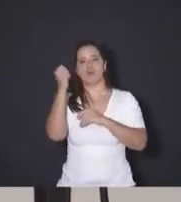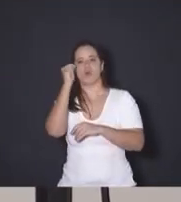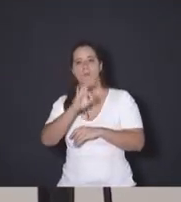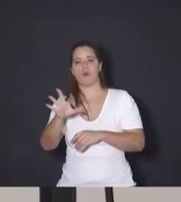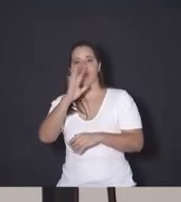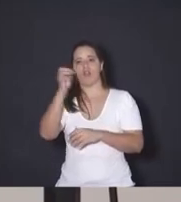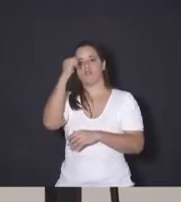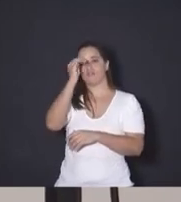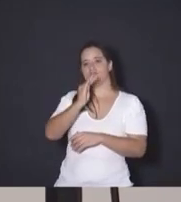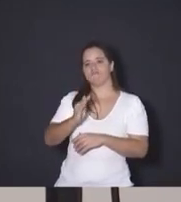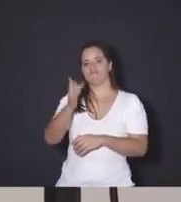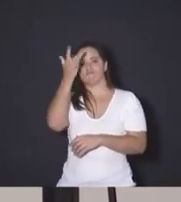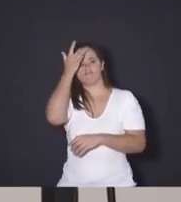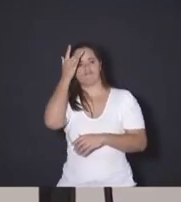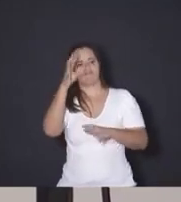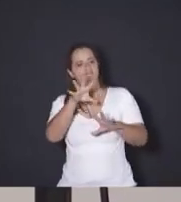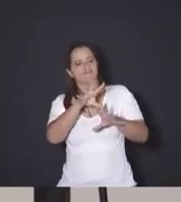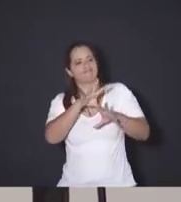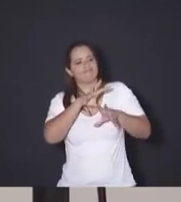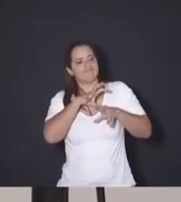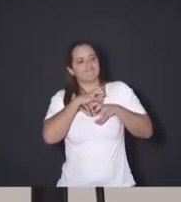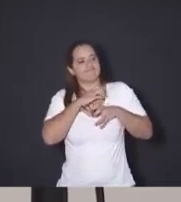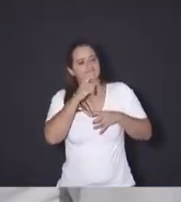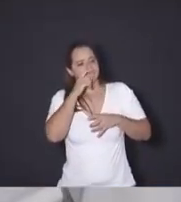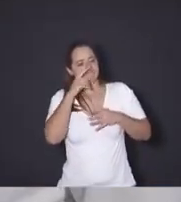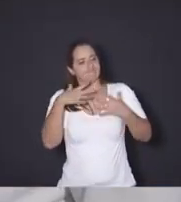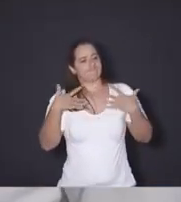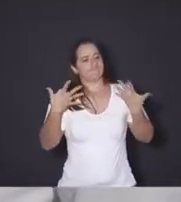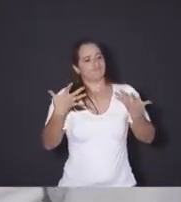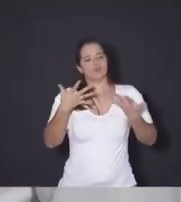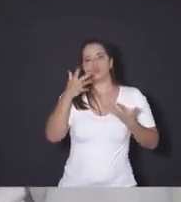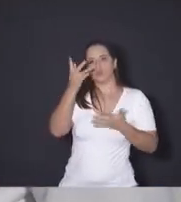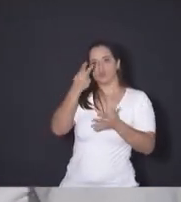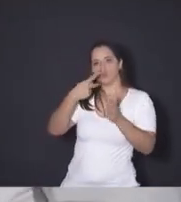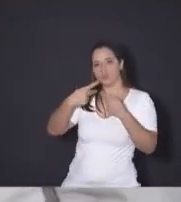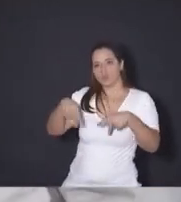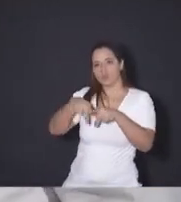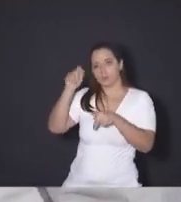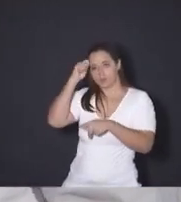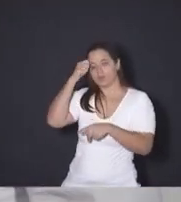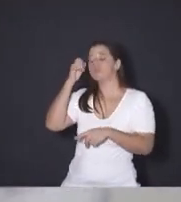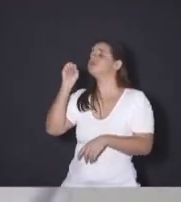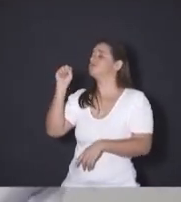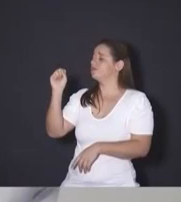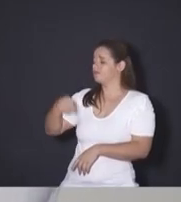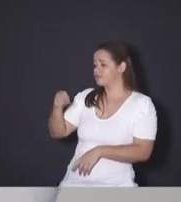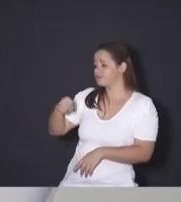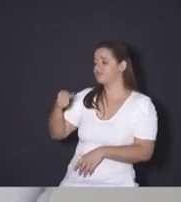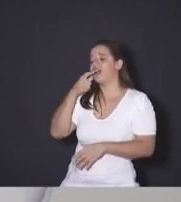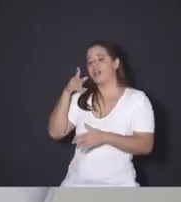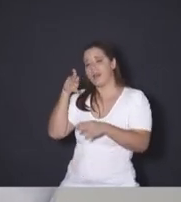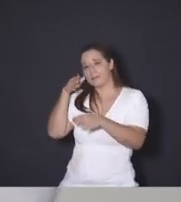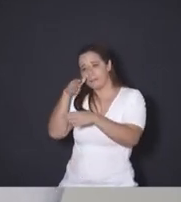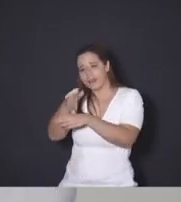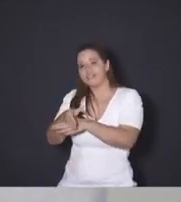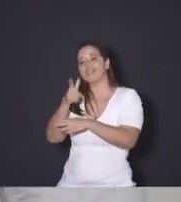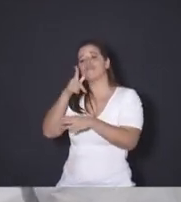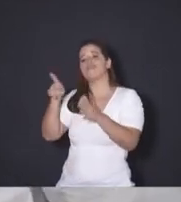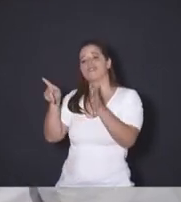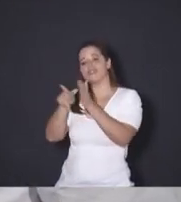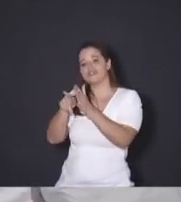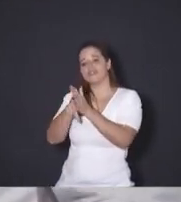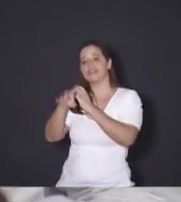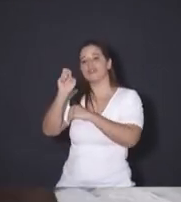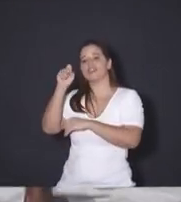o resgate da autoestima do povo negro exatamente eu penso que através dessa estética